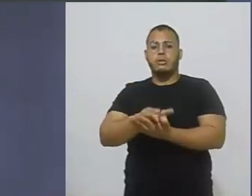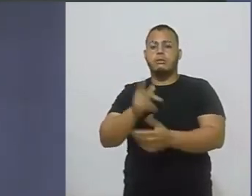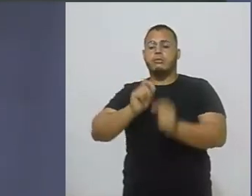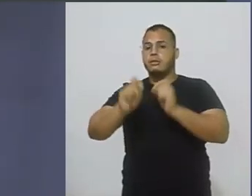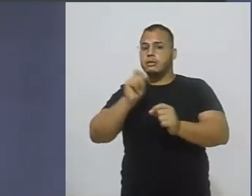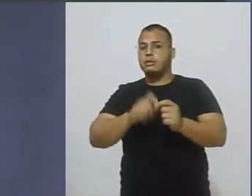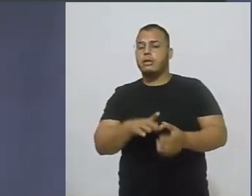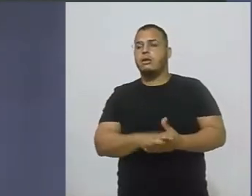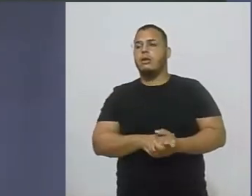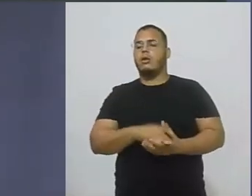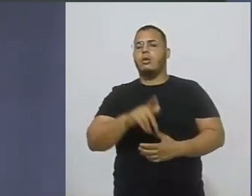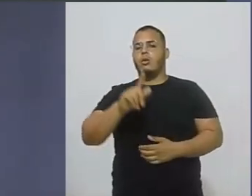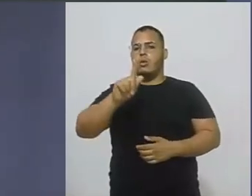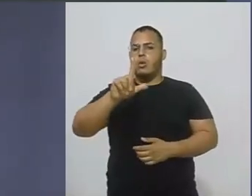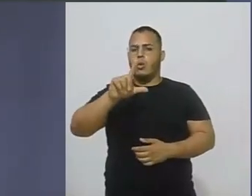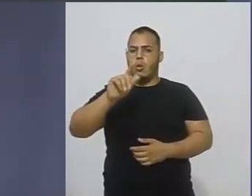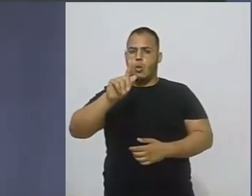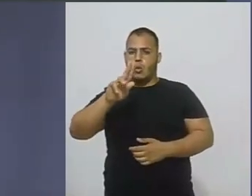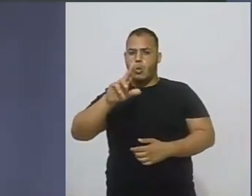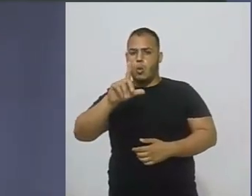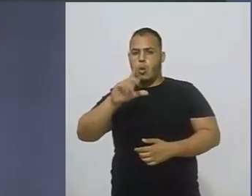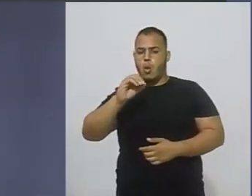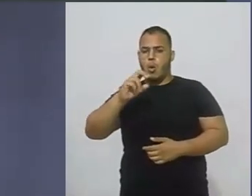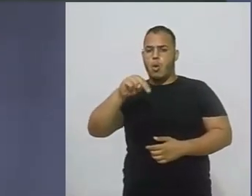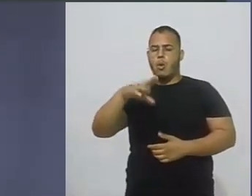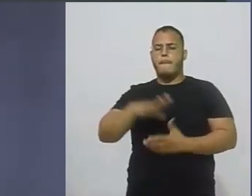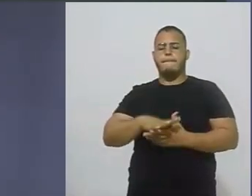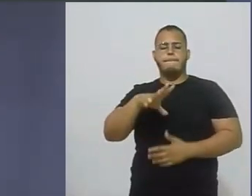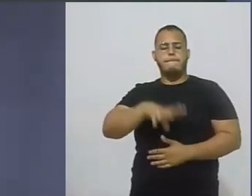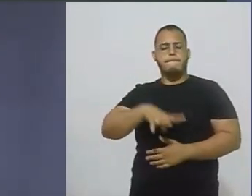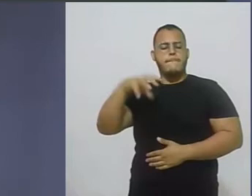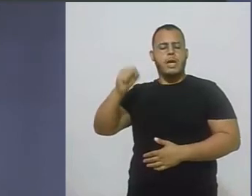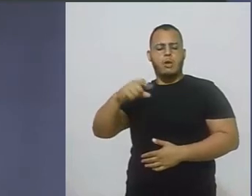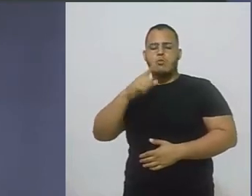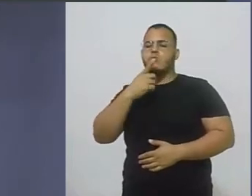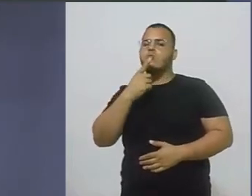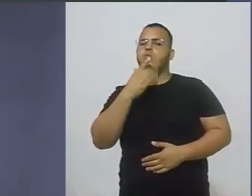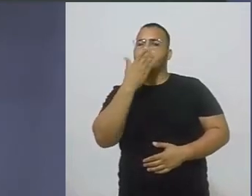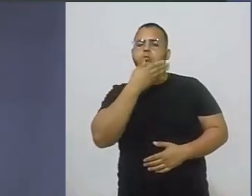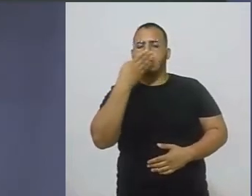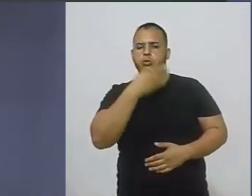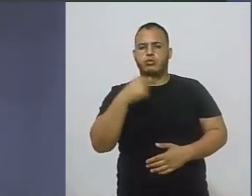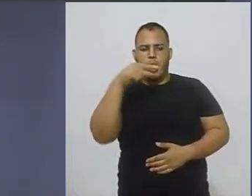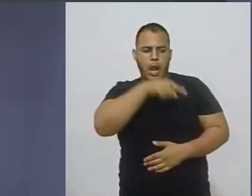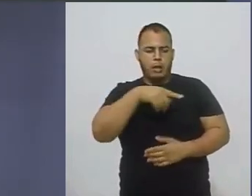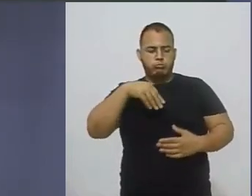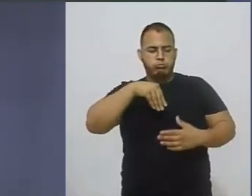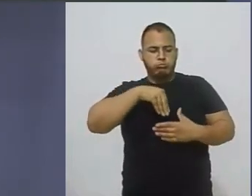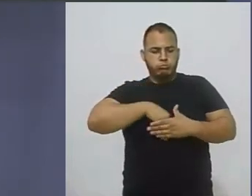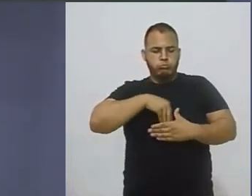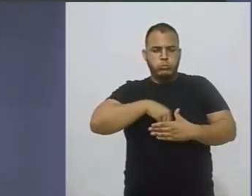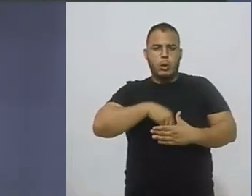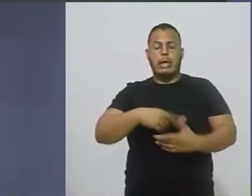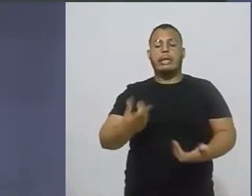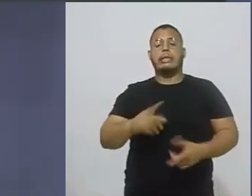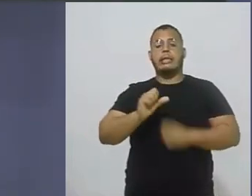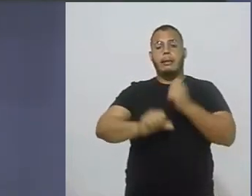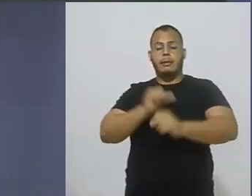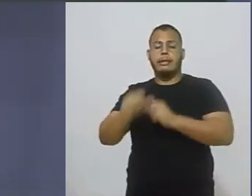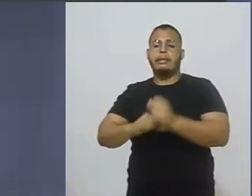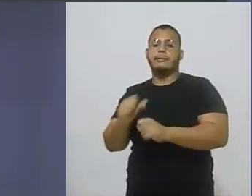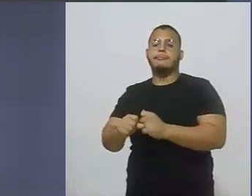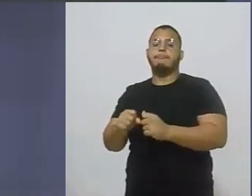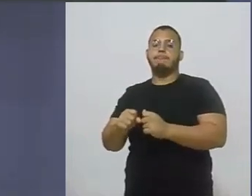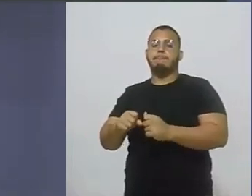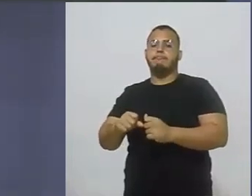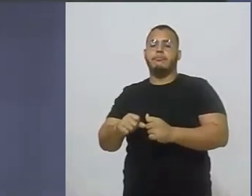acontecer? O glucagon vai lá no fígado, pega aquela reserva de açúcar que vai estar transformada em glicogênio e vai converter em